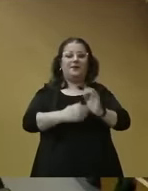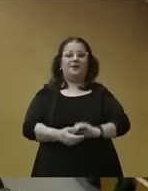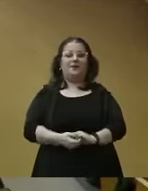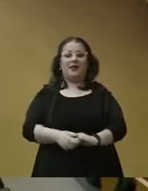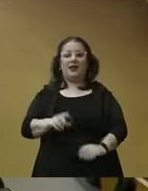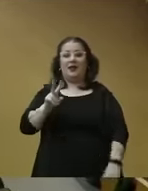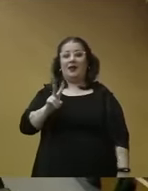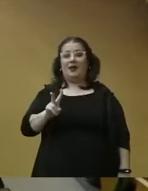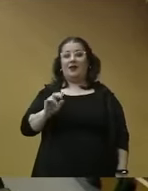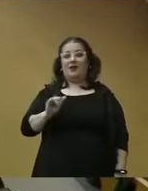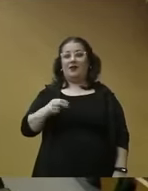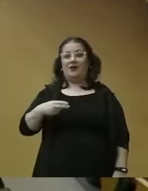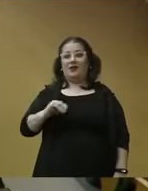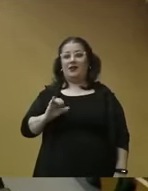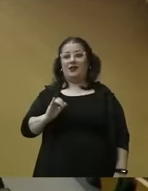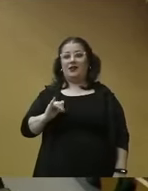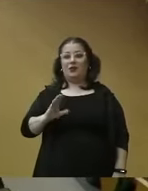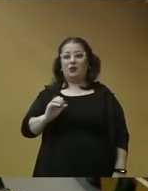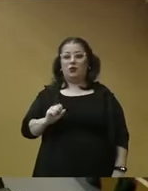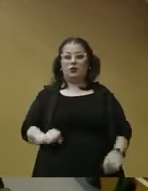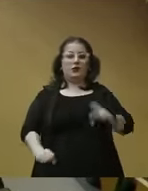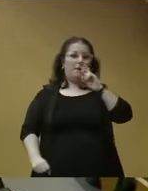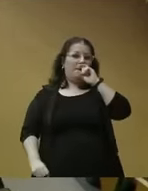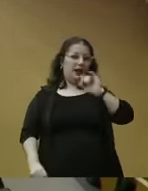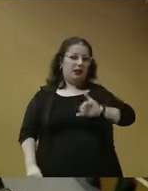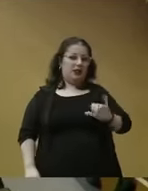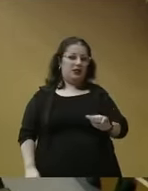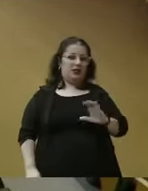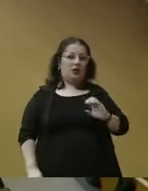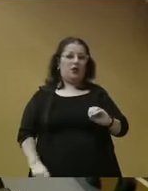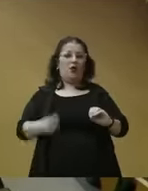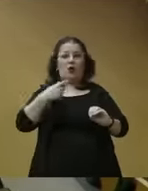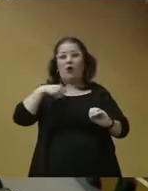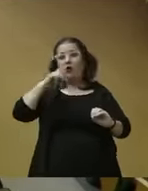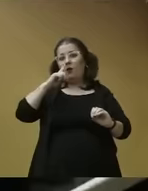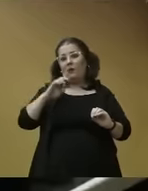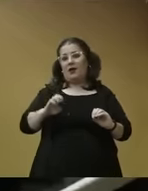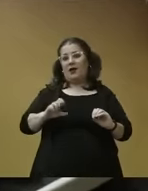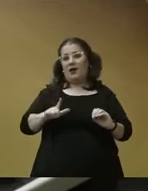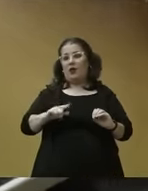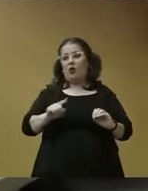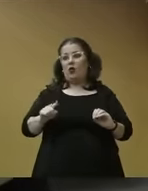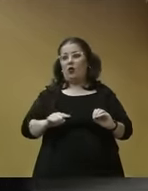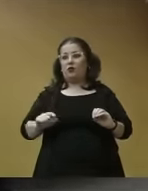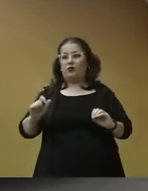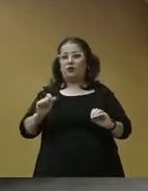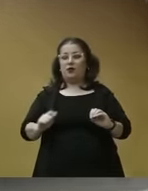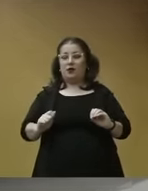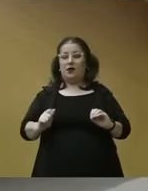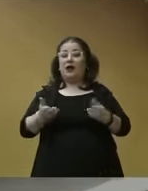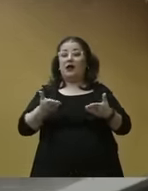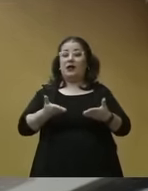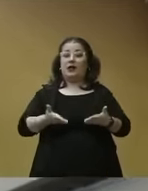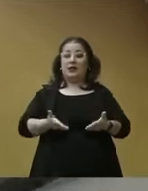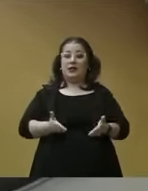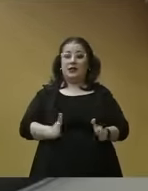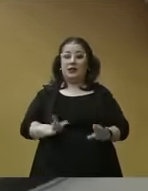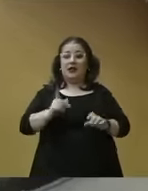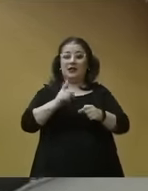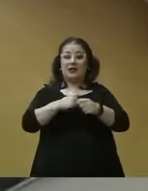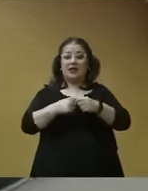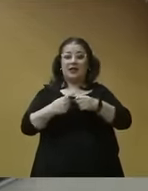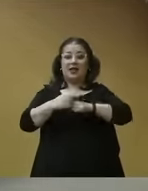Vinícius Kaifer, filho de Jaco Volmir Kaifer e Elza Maria Carginim da Silva, natural de